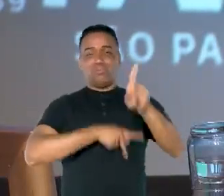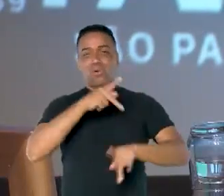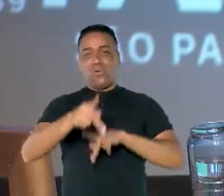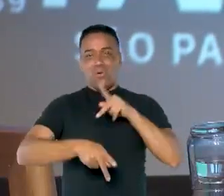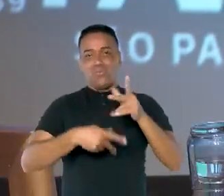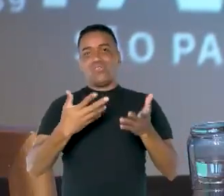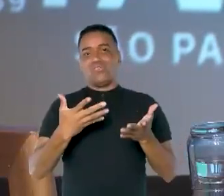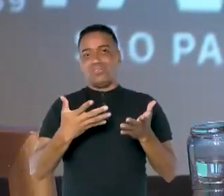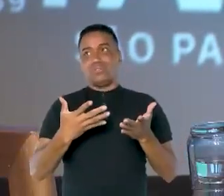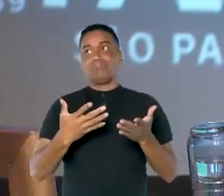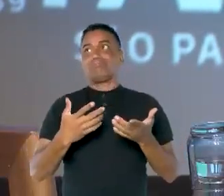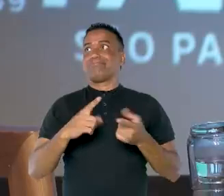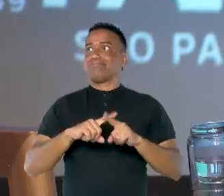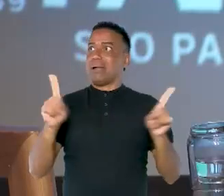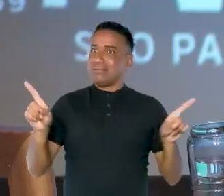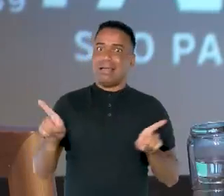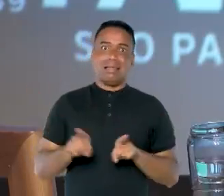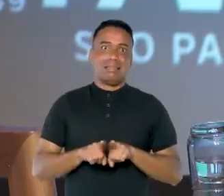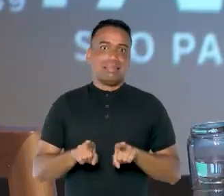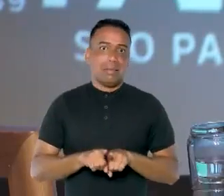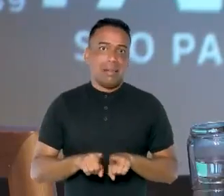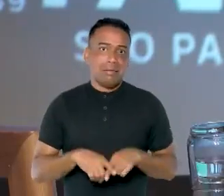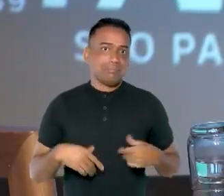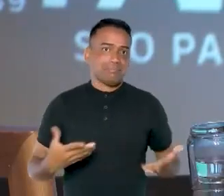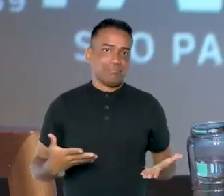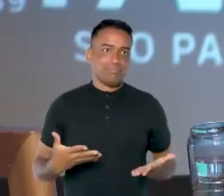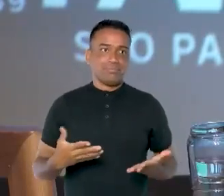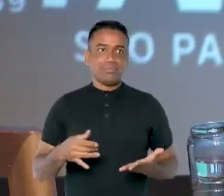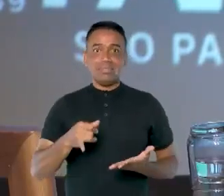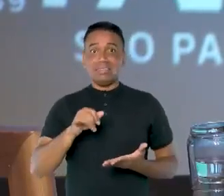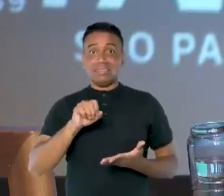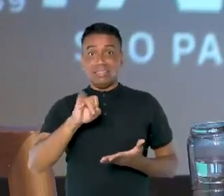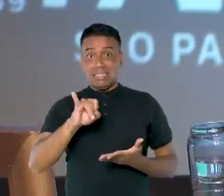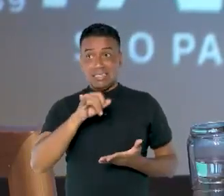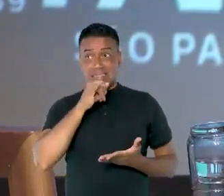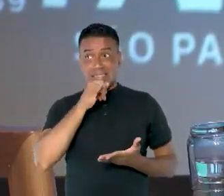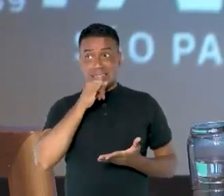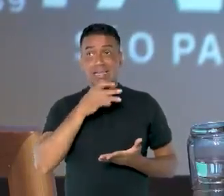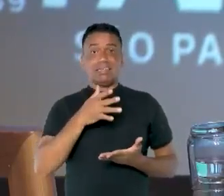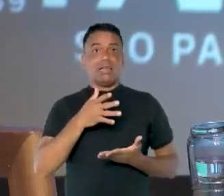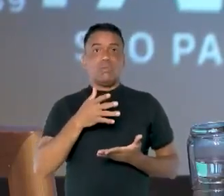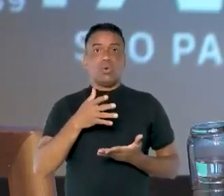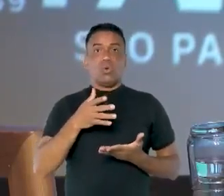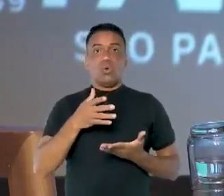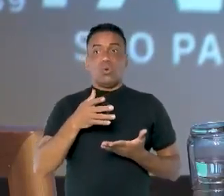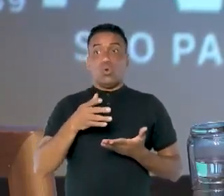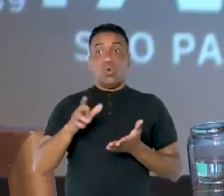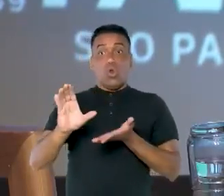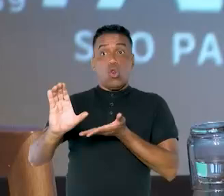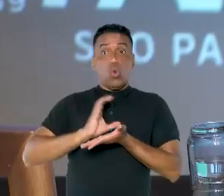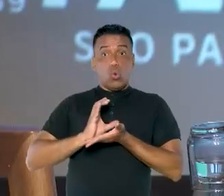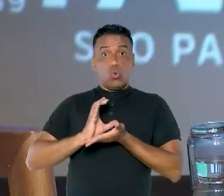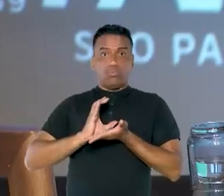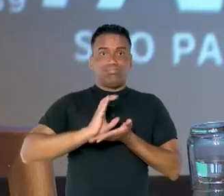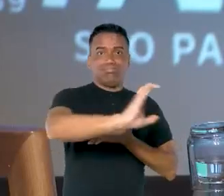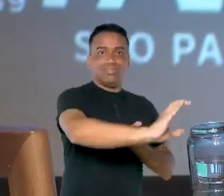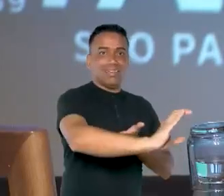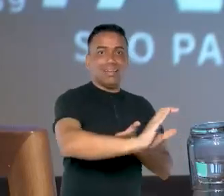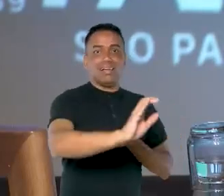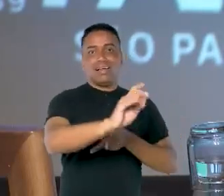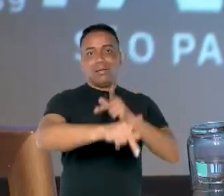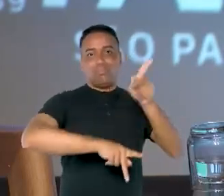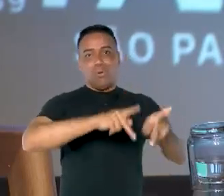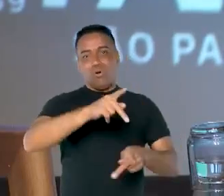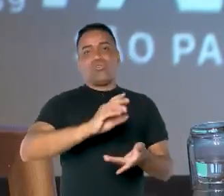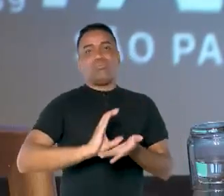pessoas e, mais ainda, de que compensariam essas pessoas com uma parte do lucro, uma vez que isso também